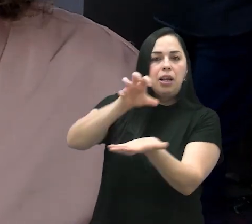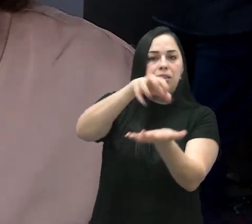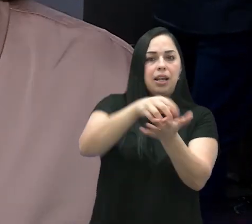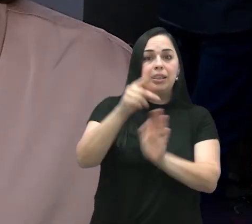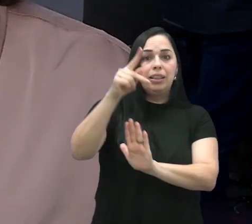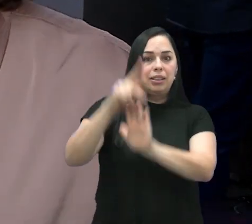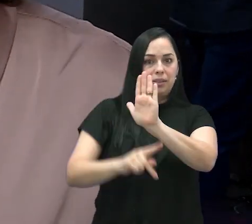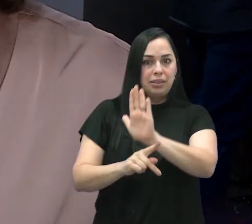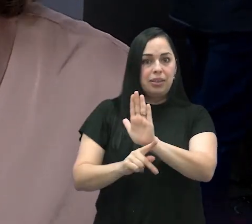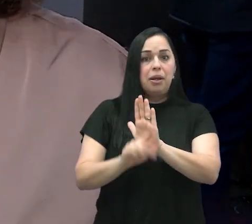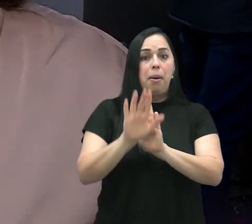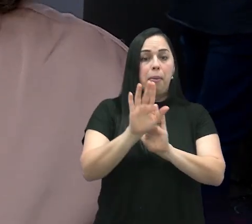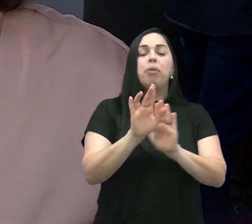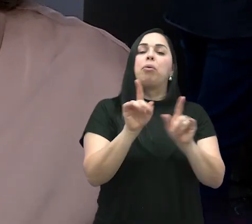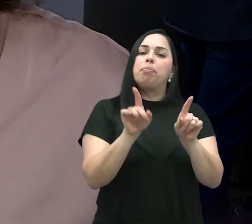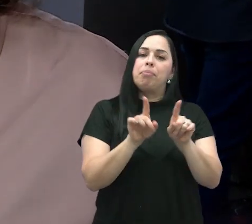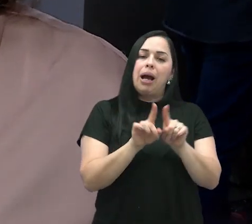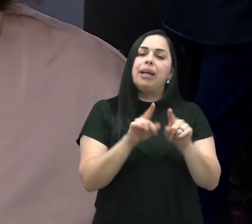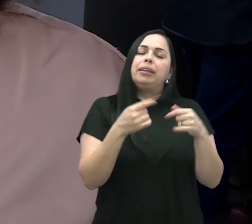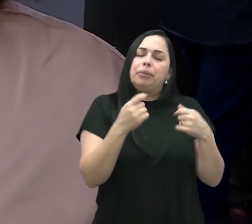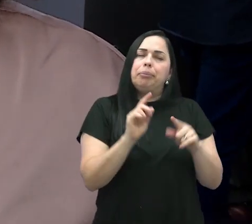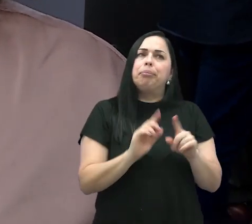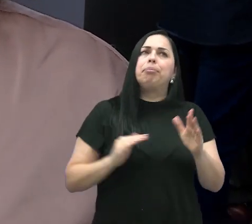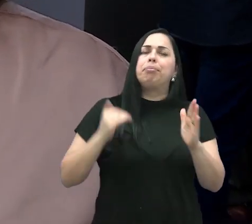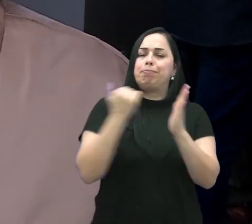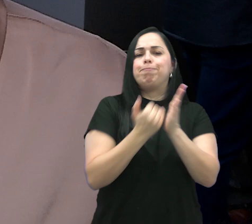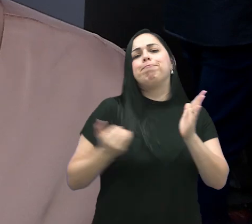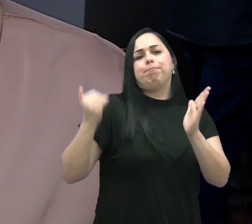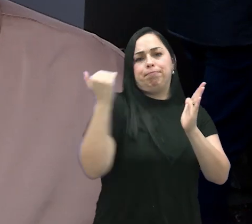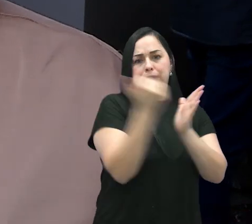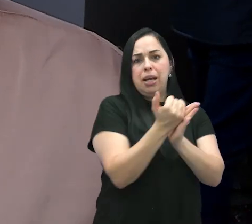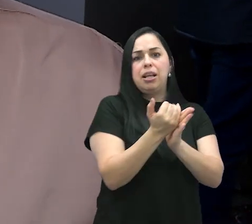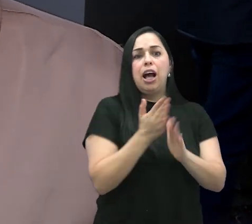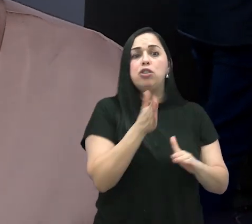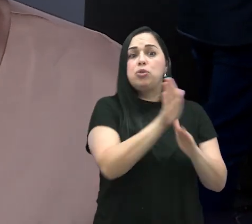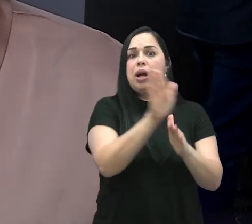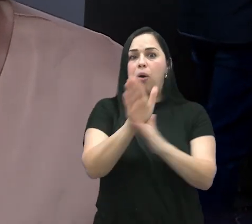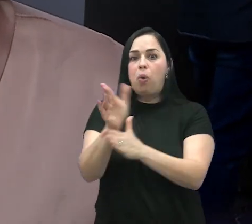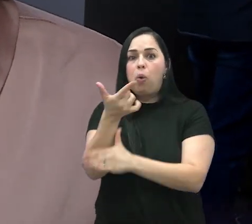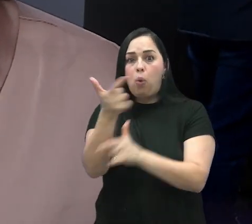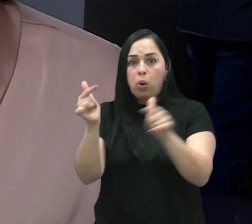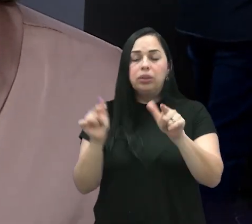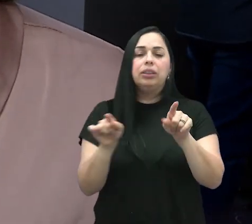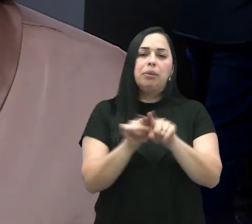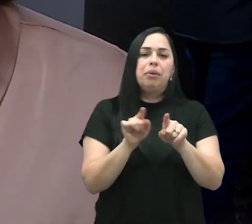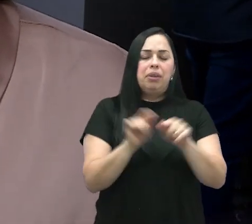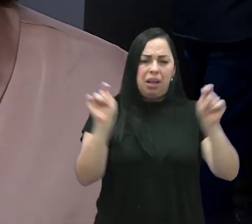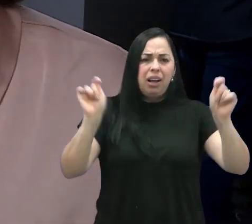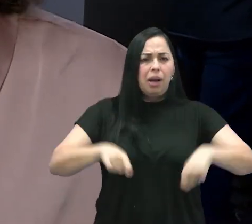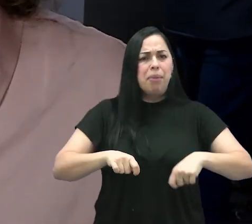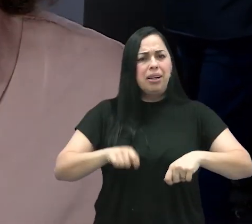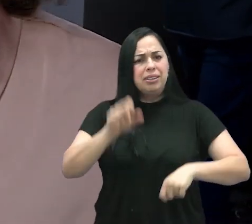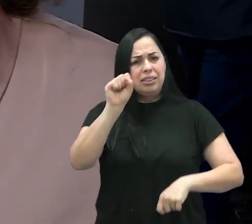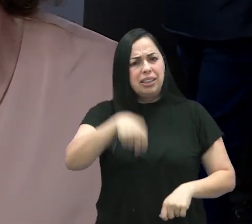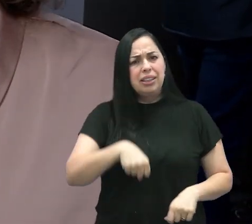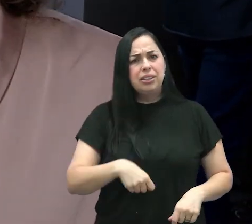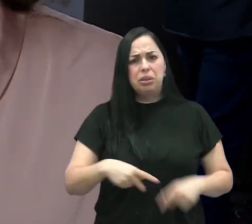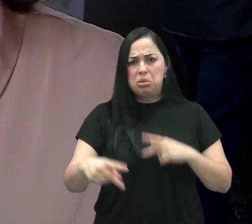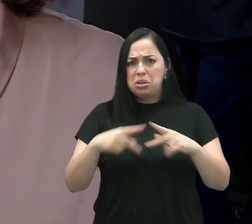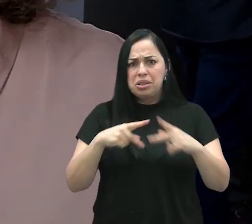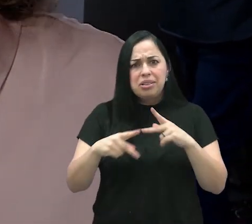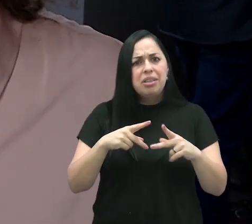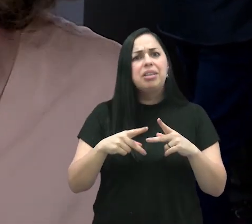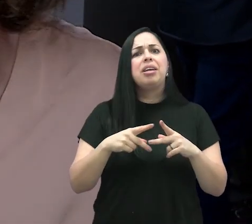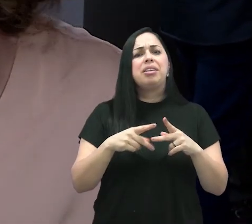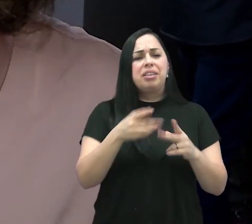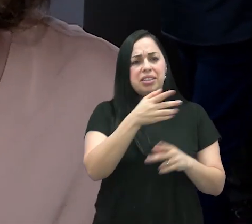mais 6 milhões financiariam praticamente tudo. Então, assim, eu acho que seria muito importante se a gente pudesse passar dos 2 dígitos, Nós temos potencial. São